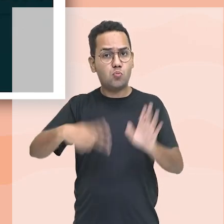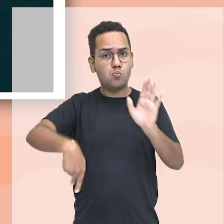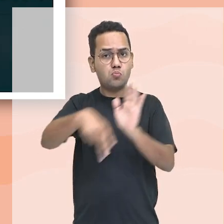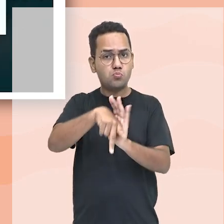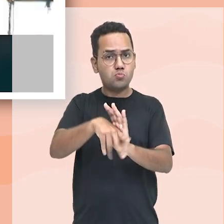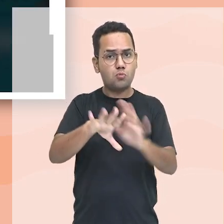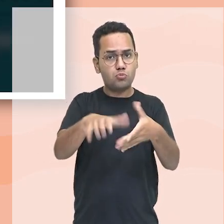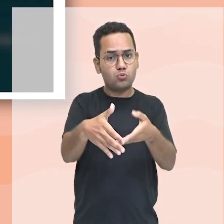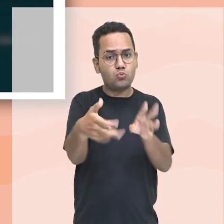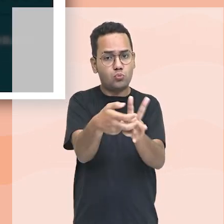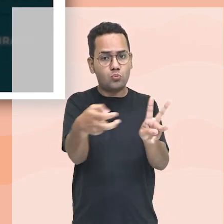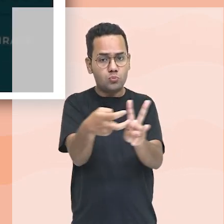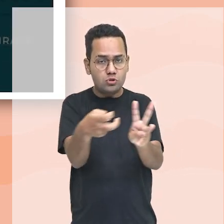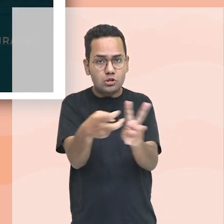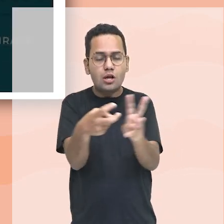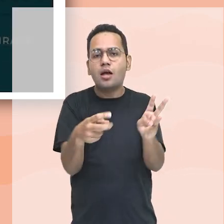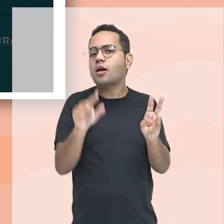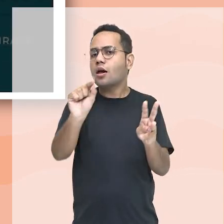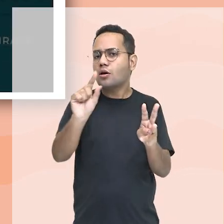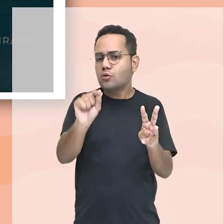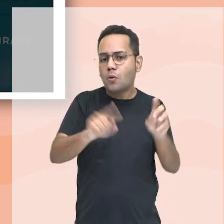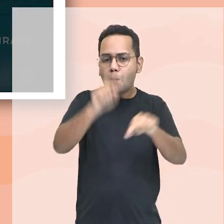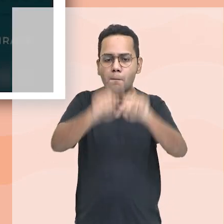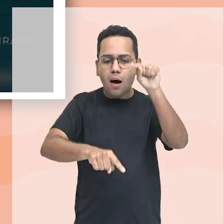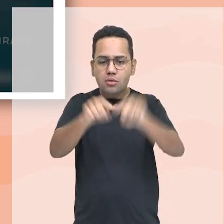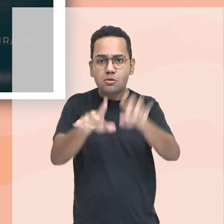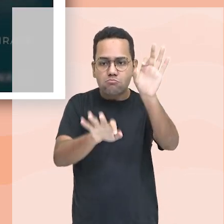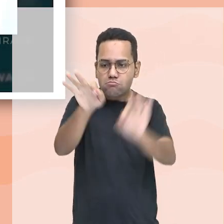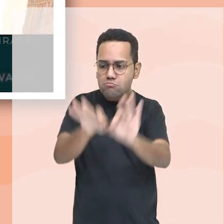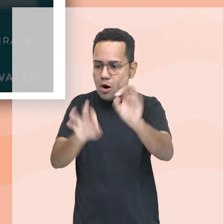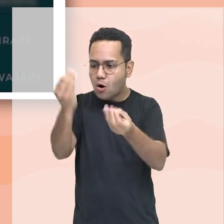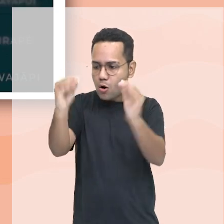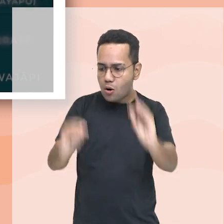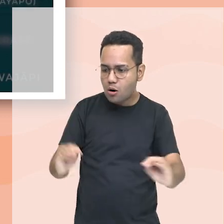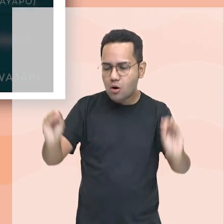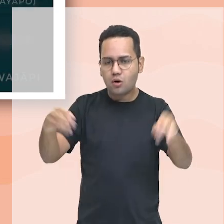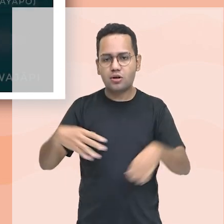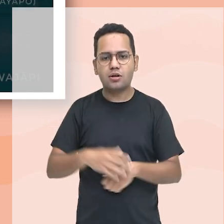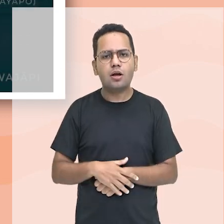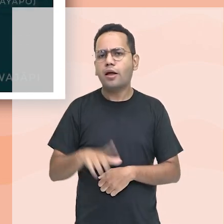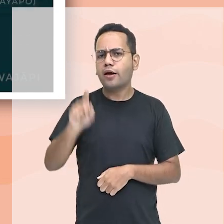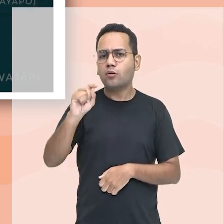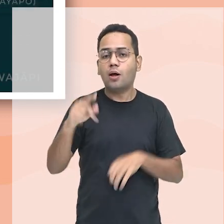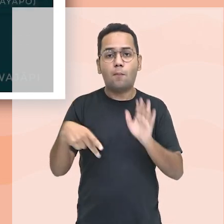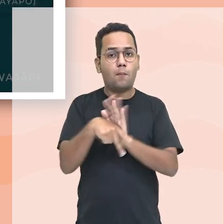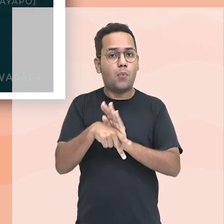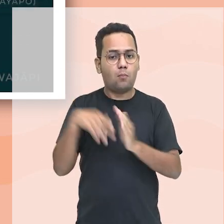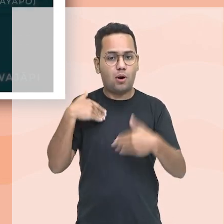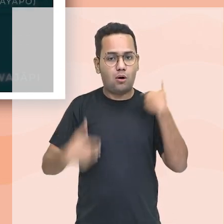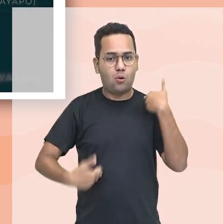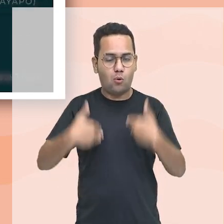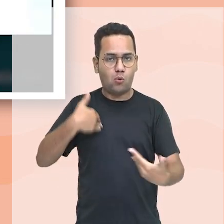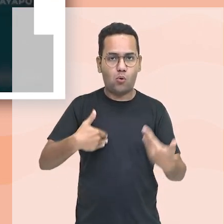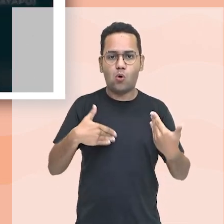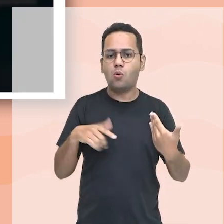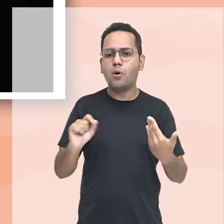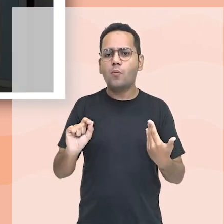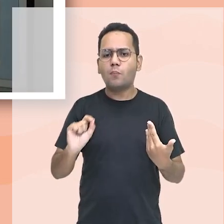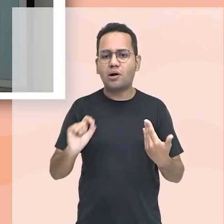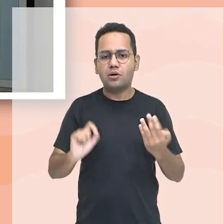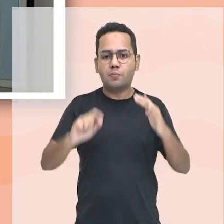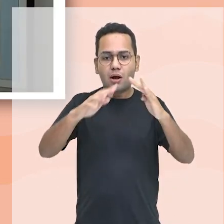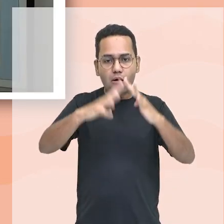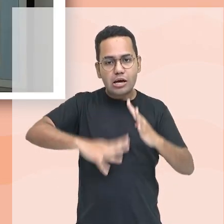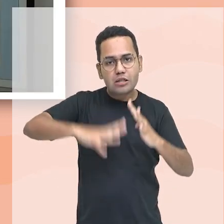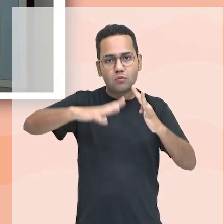na verdade, desse acervo. Né, eles são, sobretudo, ornamentos corporais, né, produzidos para contextos rituais.